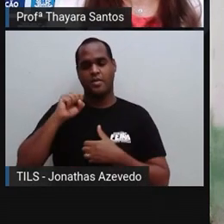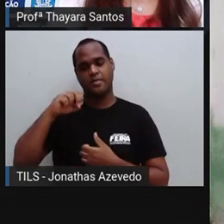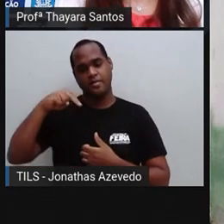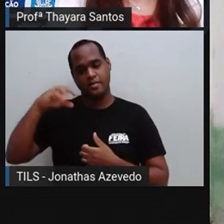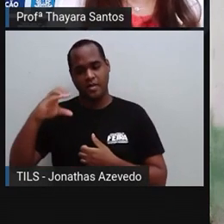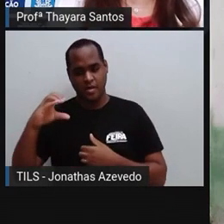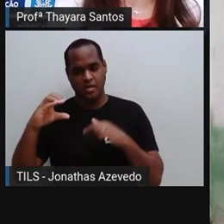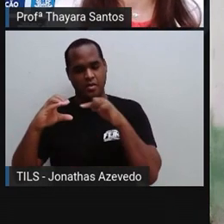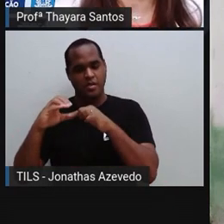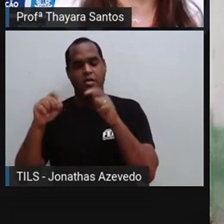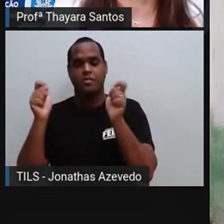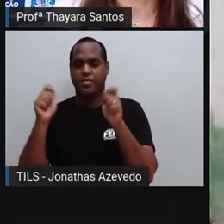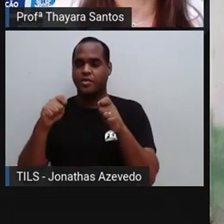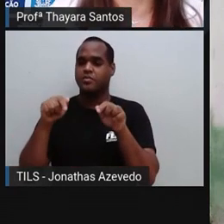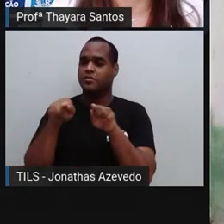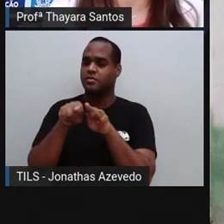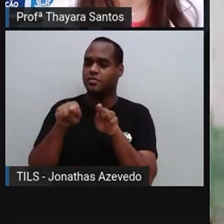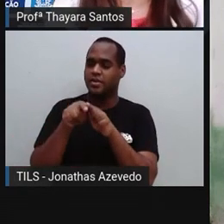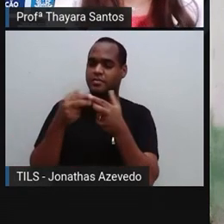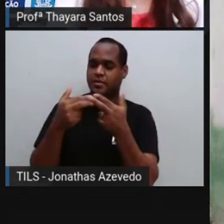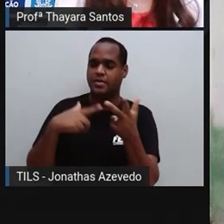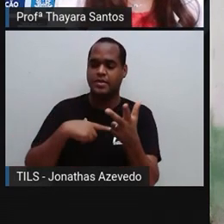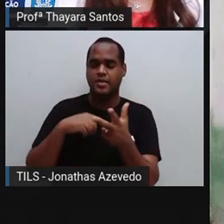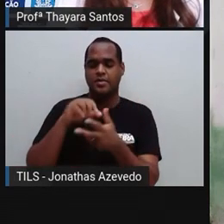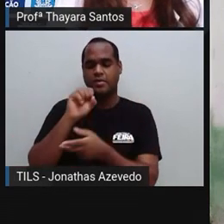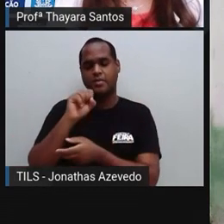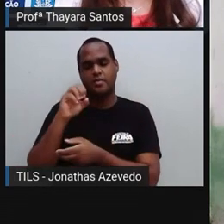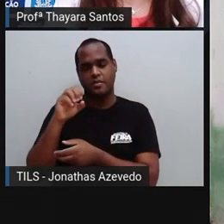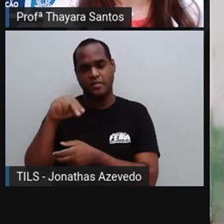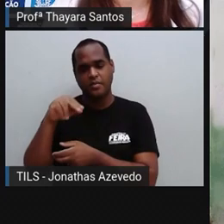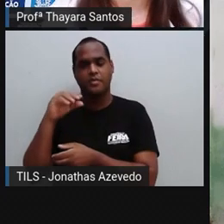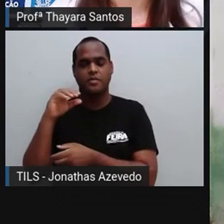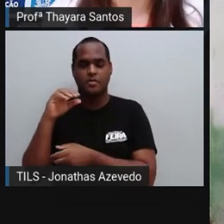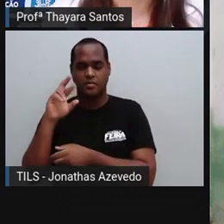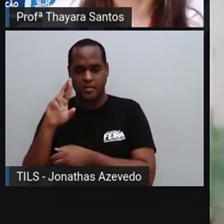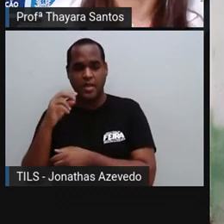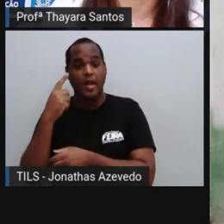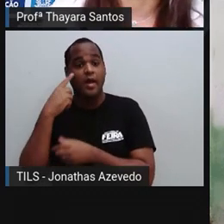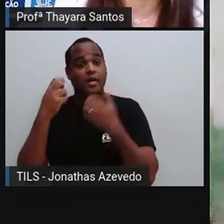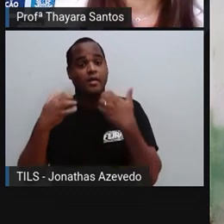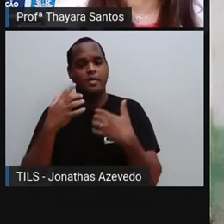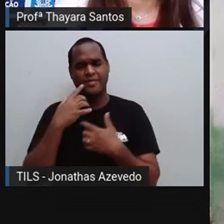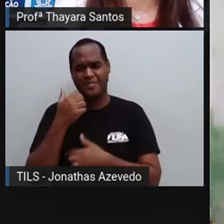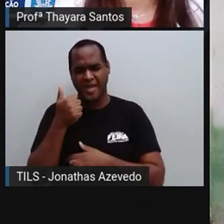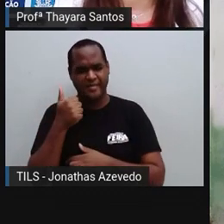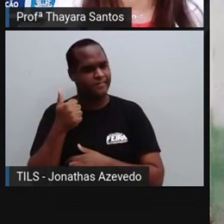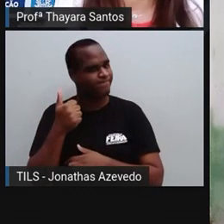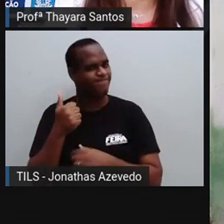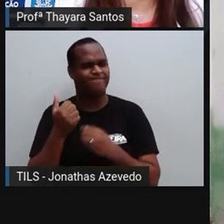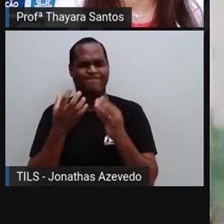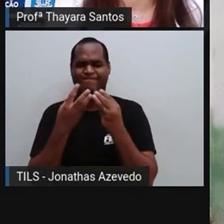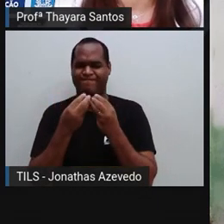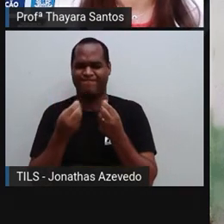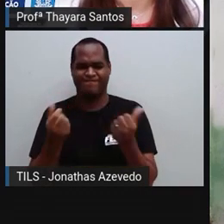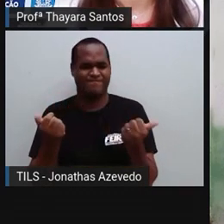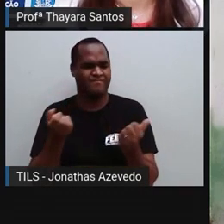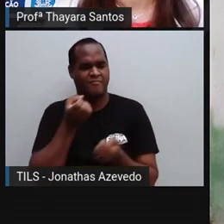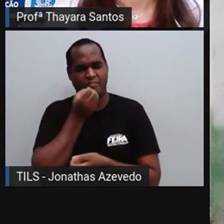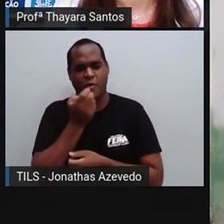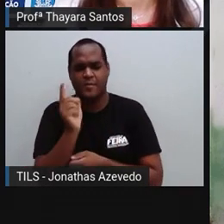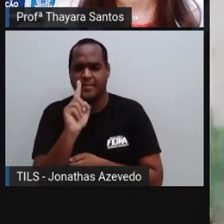central, pode comprometer o sistema respiratório. Então, não vale a pena correr esse